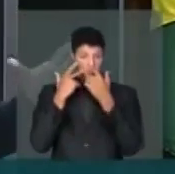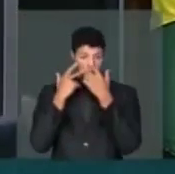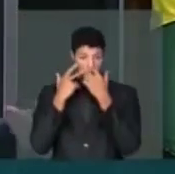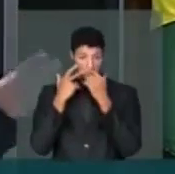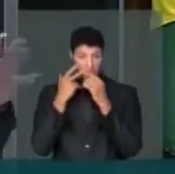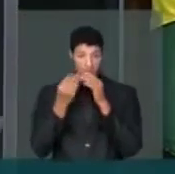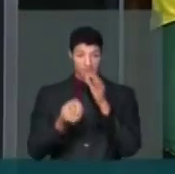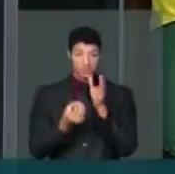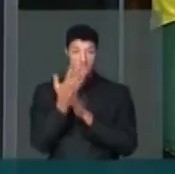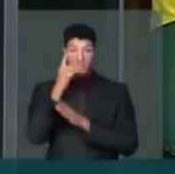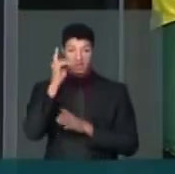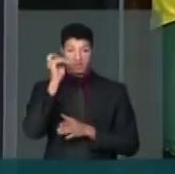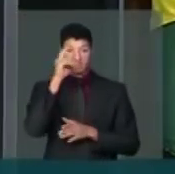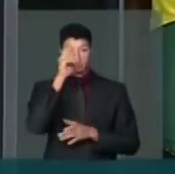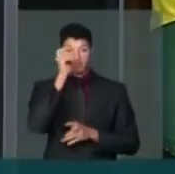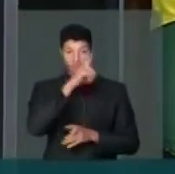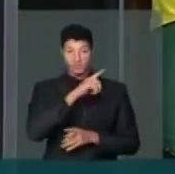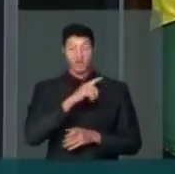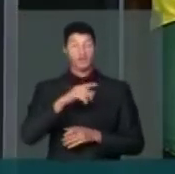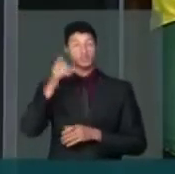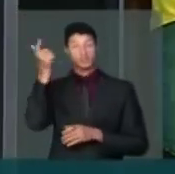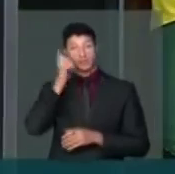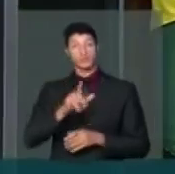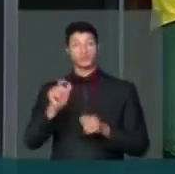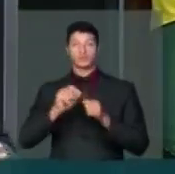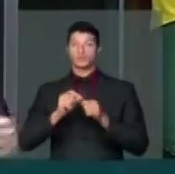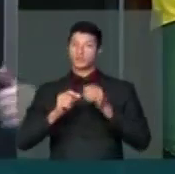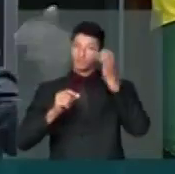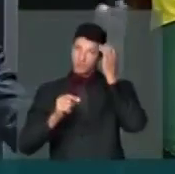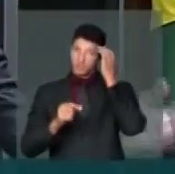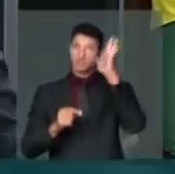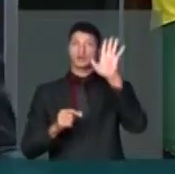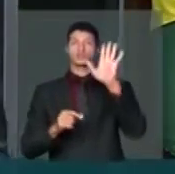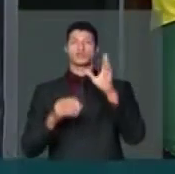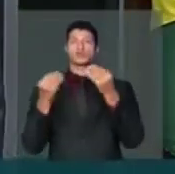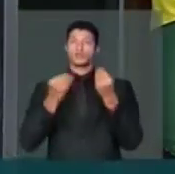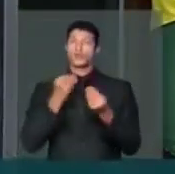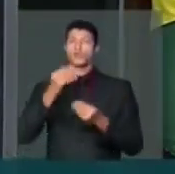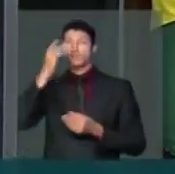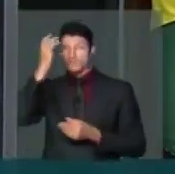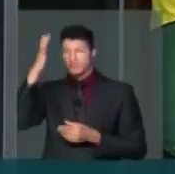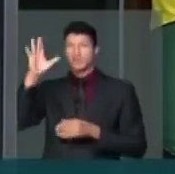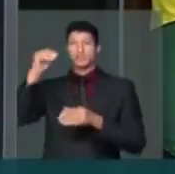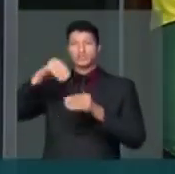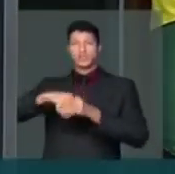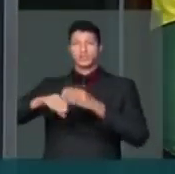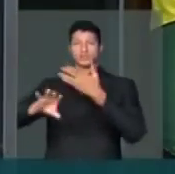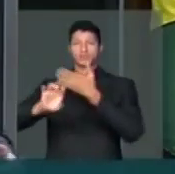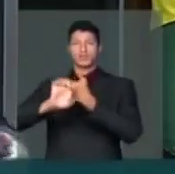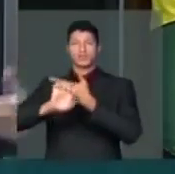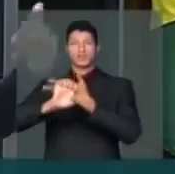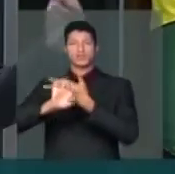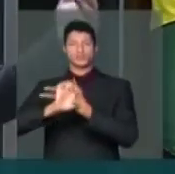se criar dificuldade para se conseguir facilidades. Como é que são facilidades no executivo?